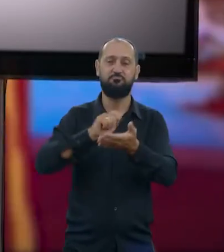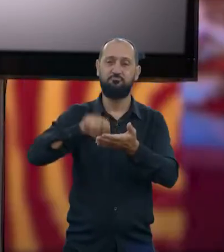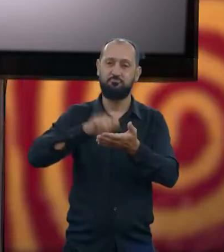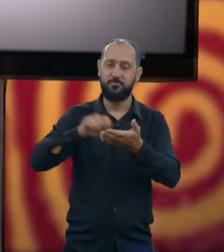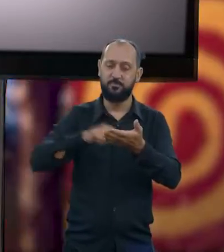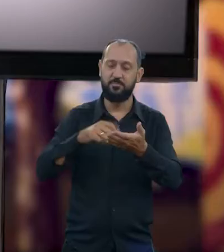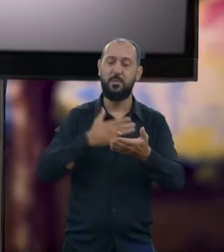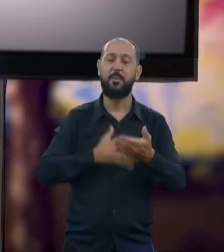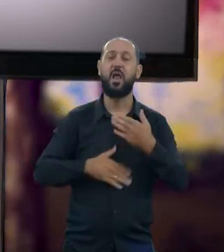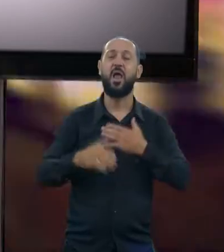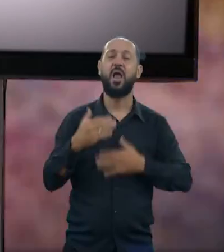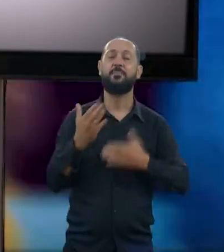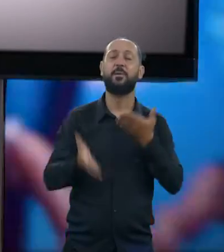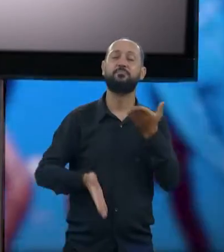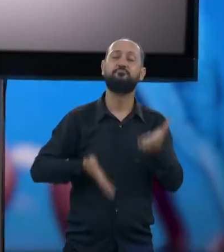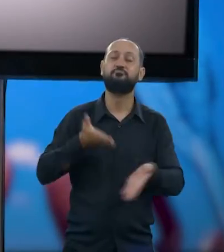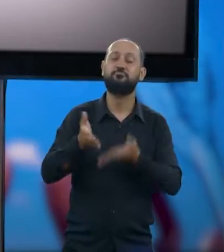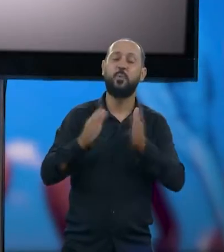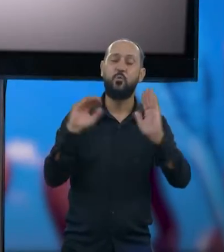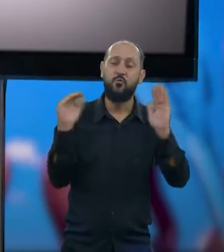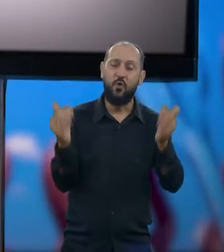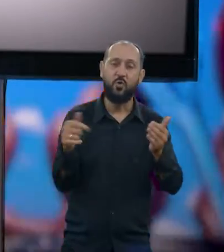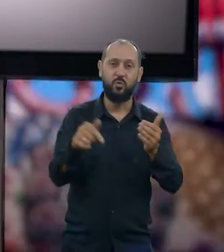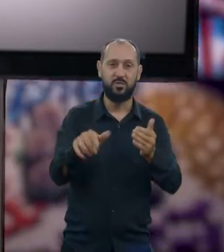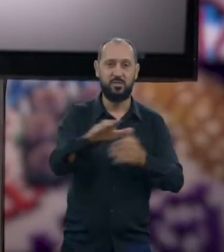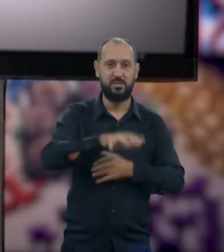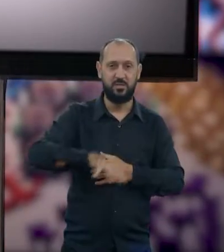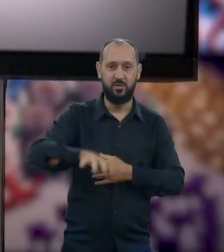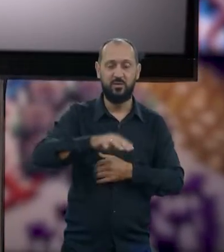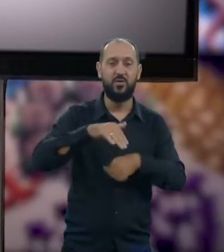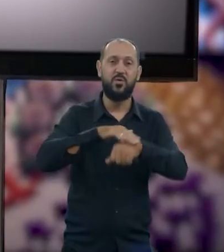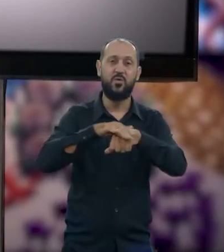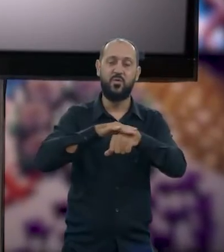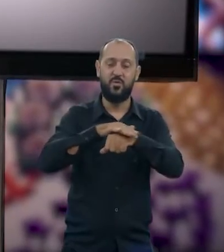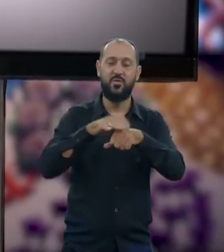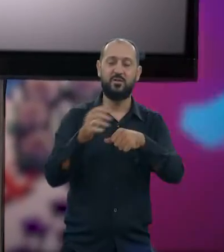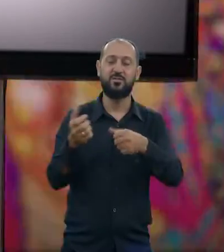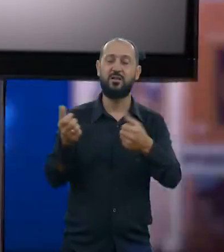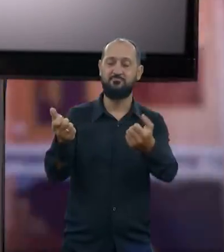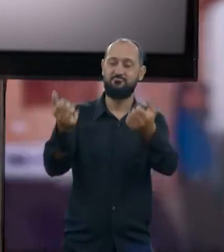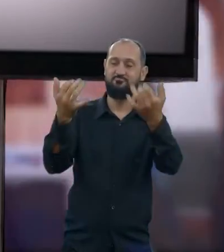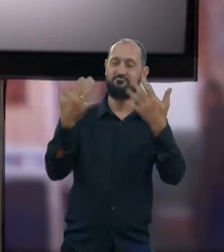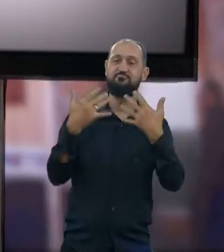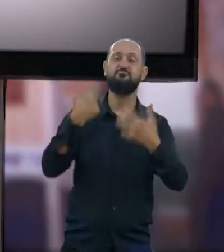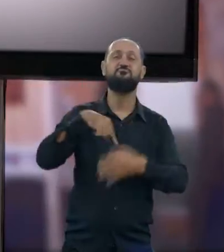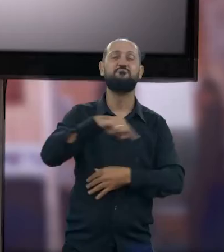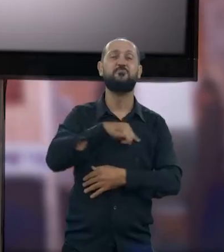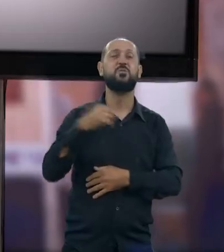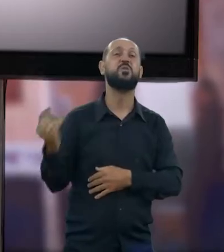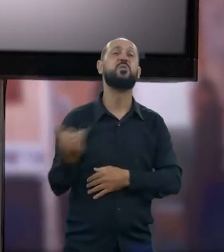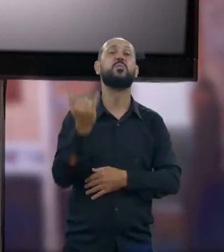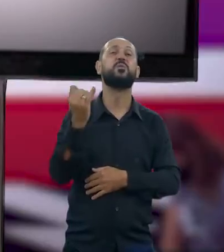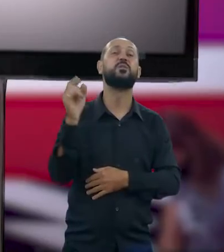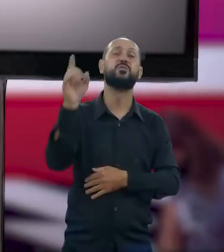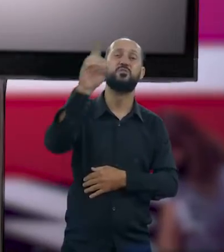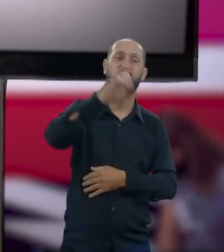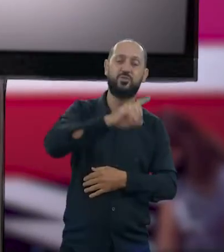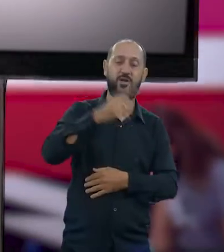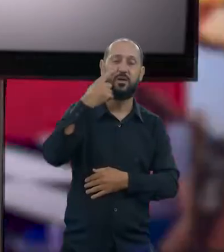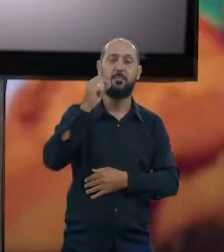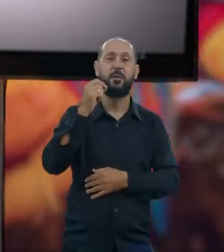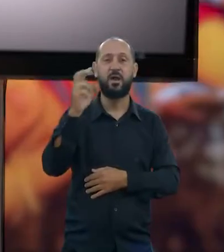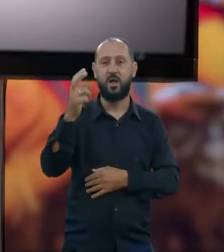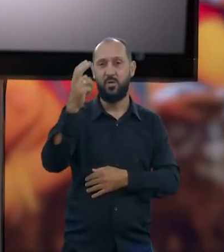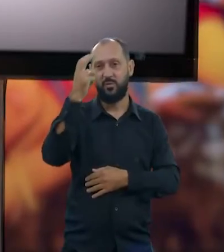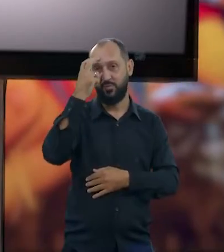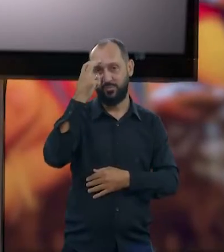obras psicoterapêuticas voltadas para esse público, fala ao Fazendo Arte a respeito da importância dessa data para o